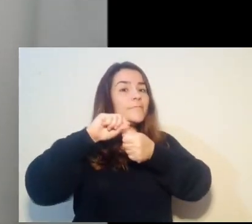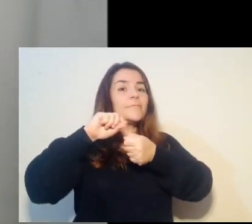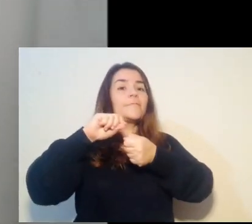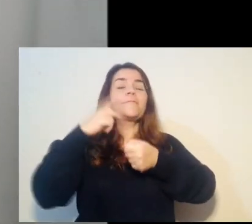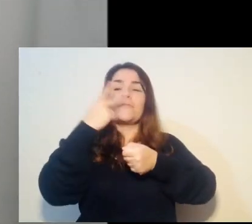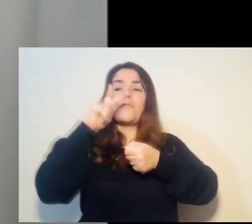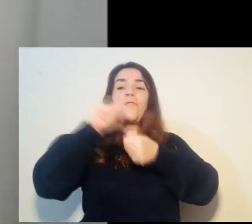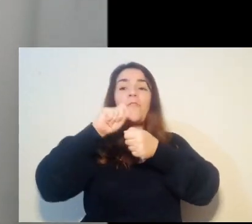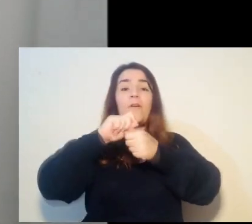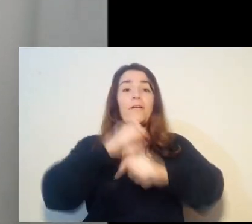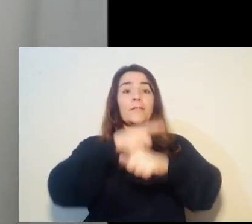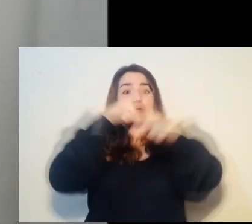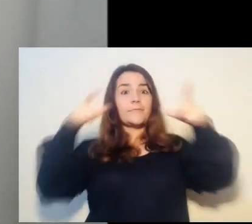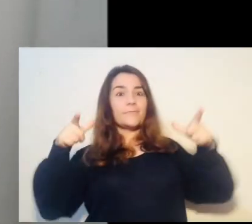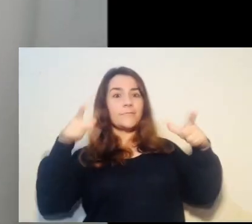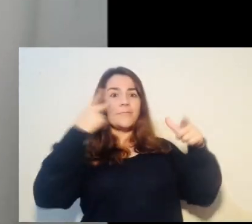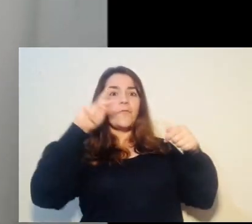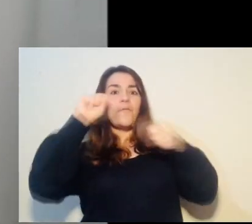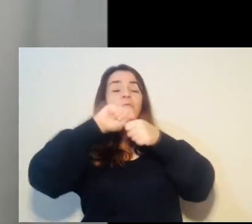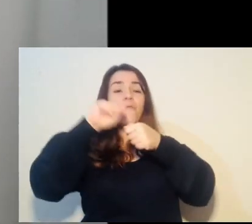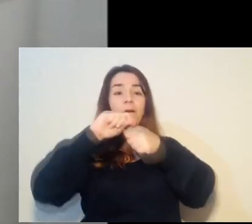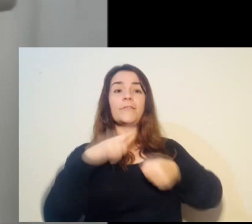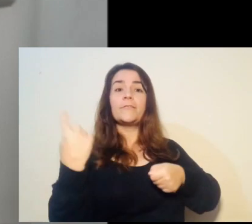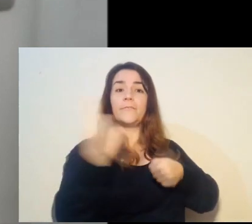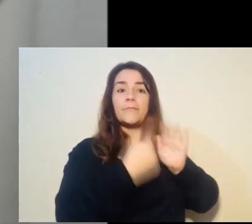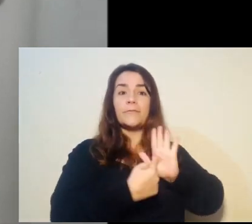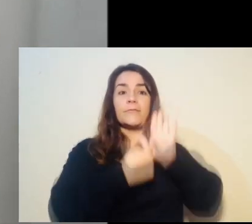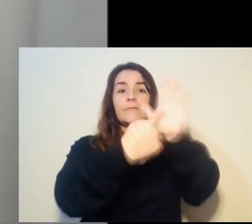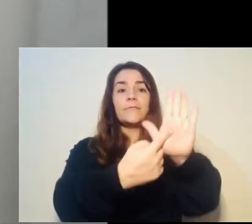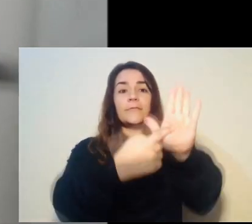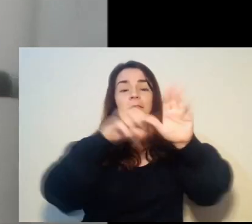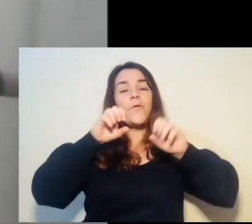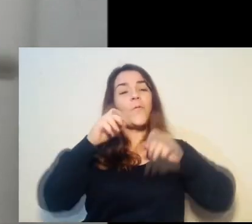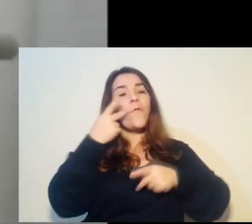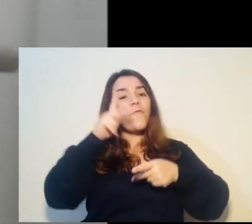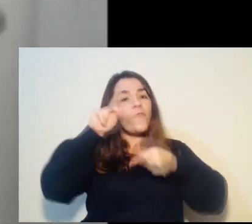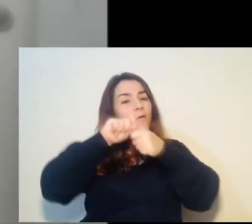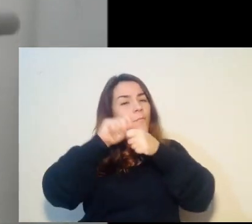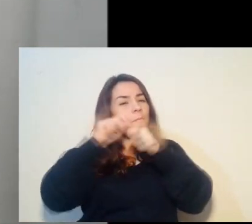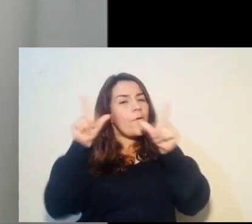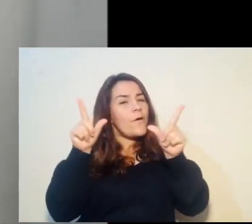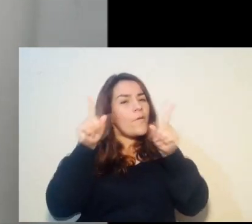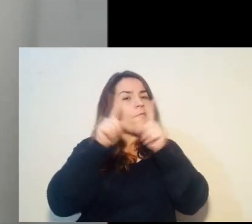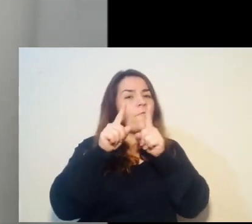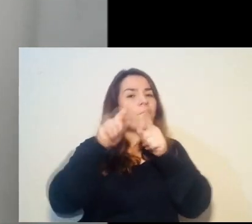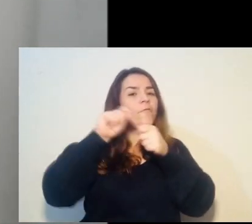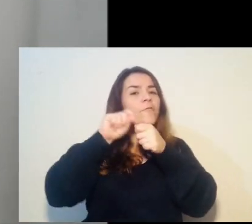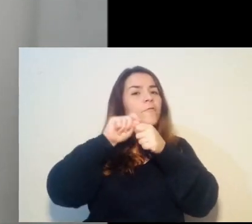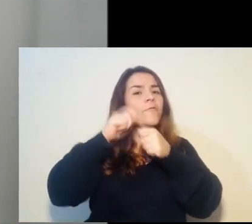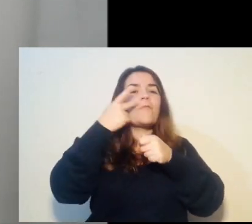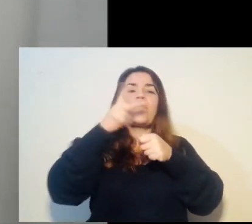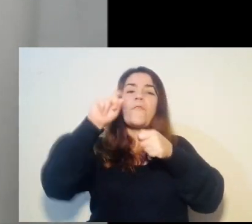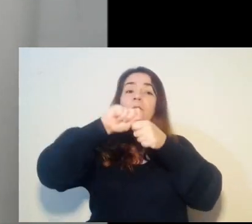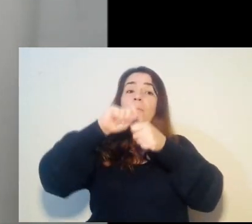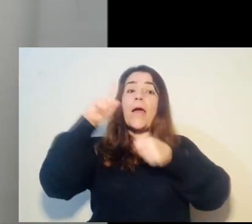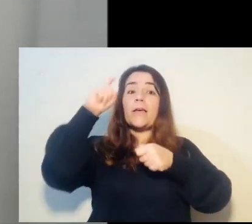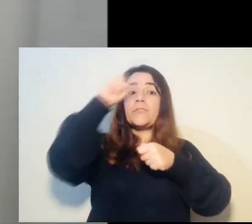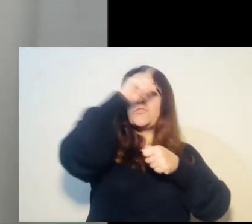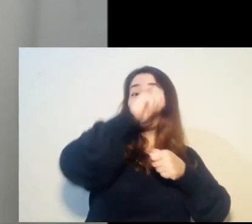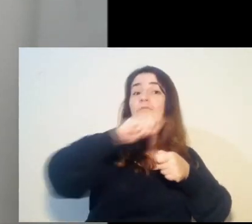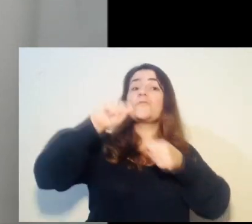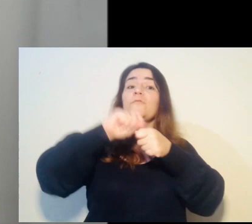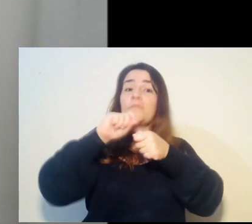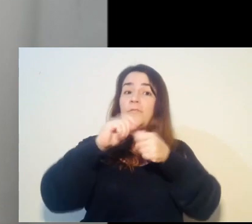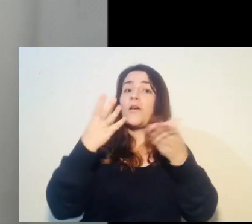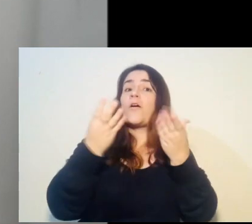Esse é um pífano bem grande. Né, o que eu vou propor de fazer é um pífano um pouquinho menor, porque esse envolve um manejo um pouco